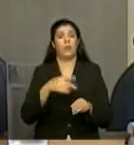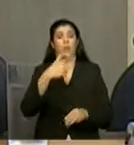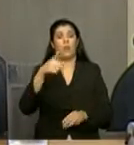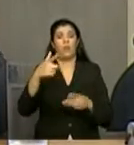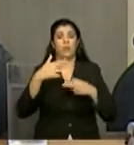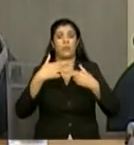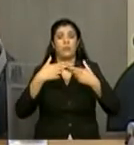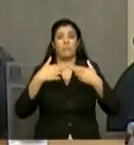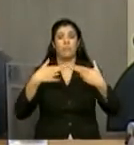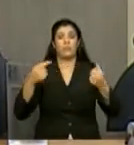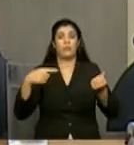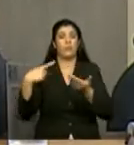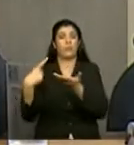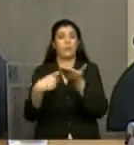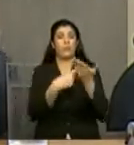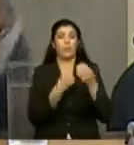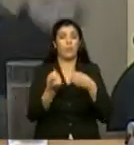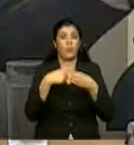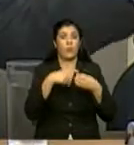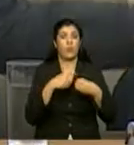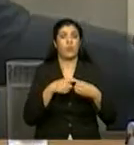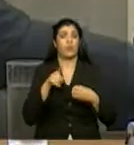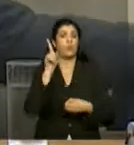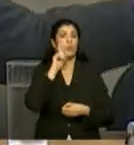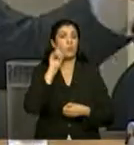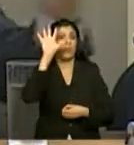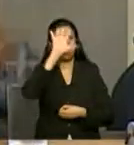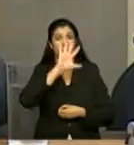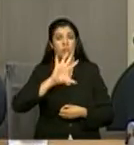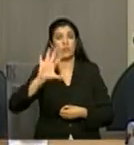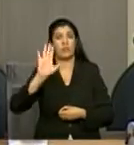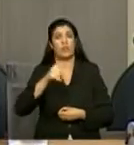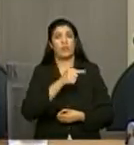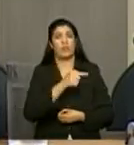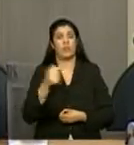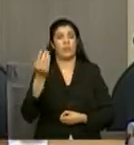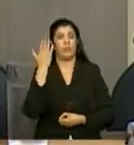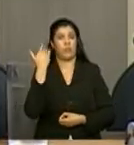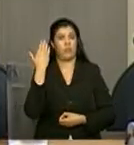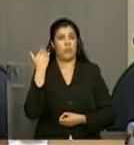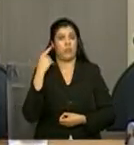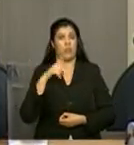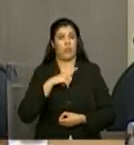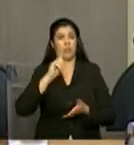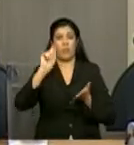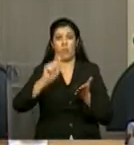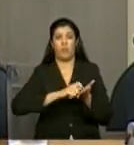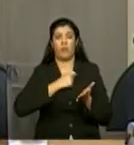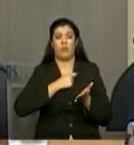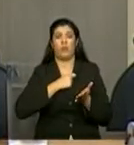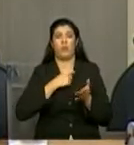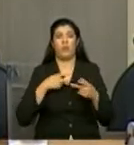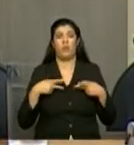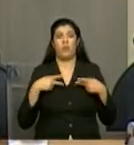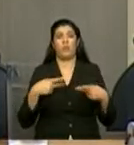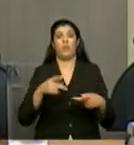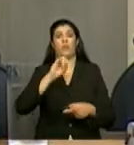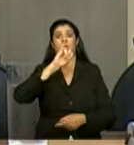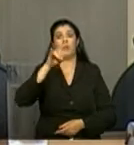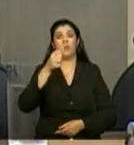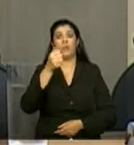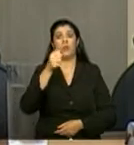de acordos internacionais recentemente a semana passada assinado pelo jogo pelo procurador já nou com